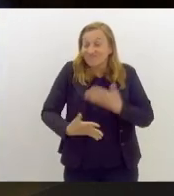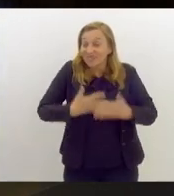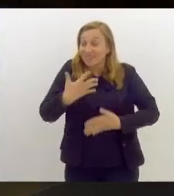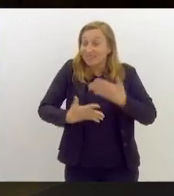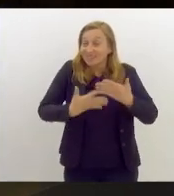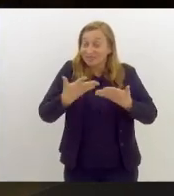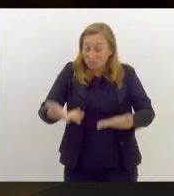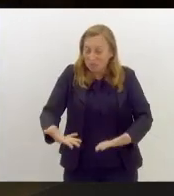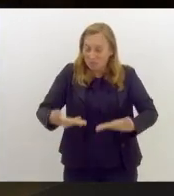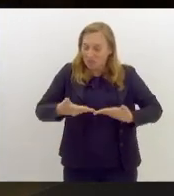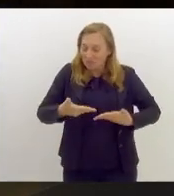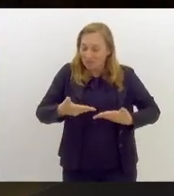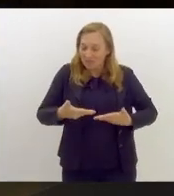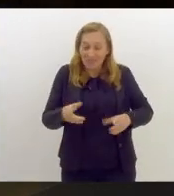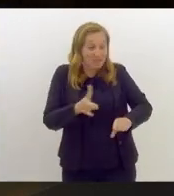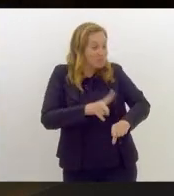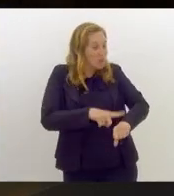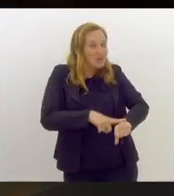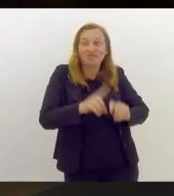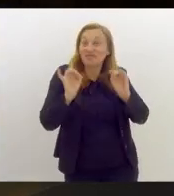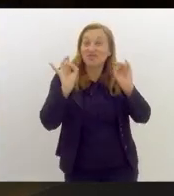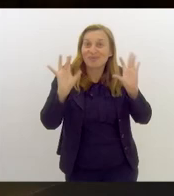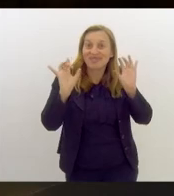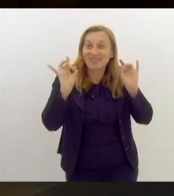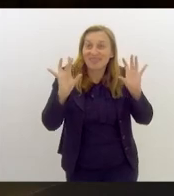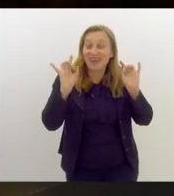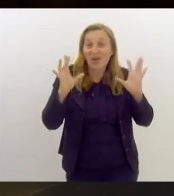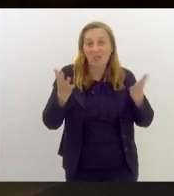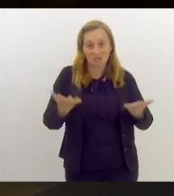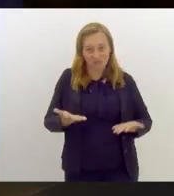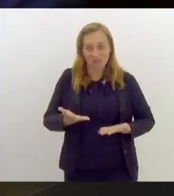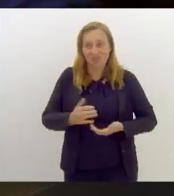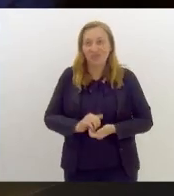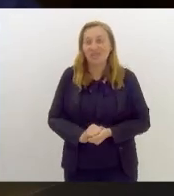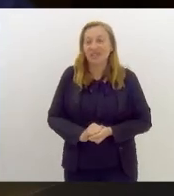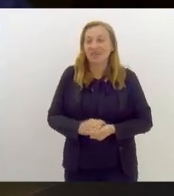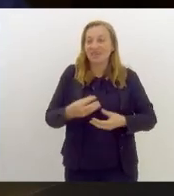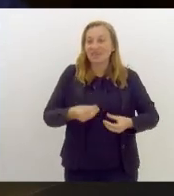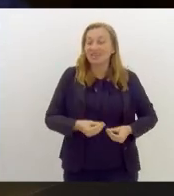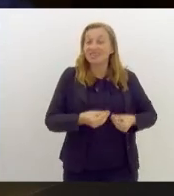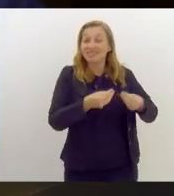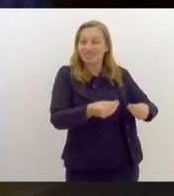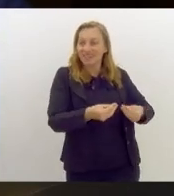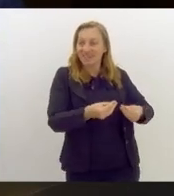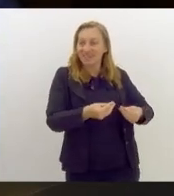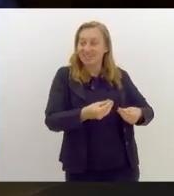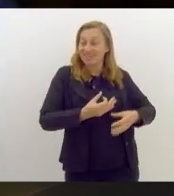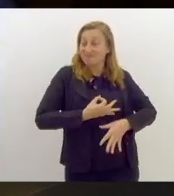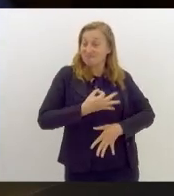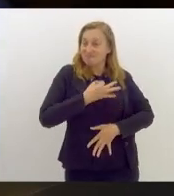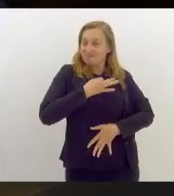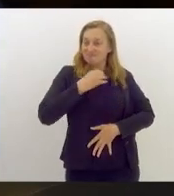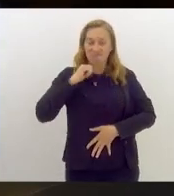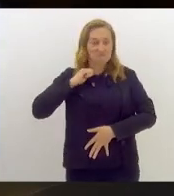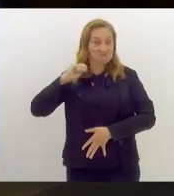participando de um momento tão especial que é a entrega da maior honraria